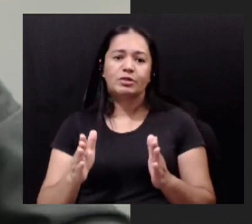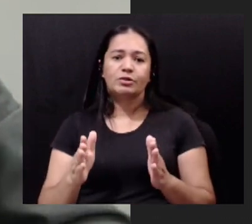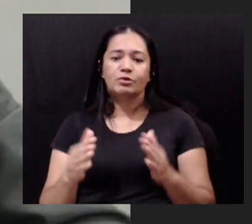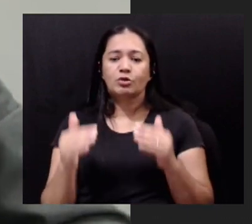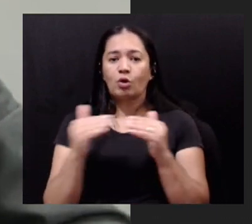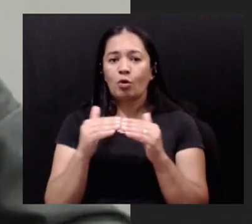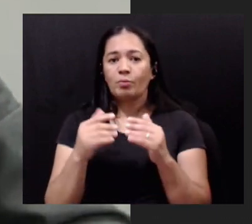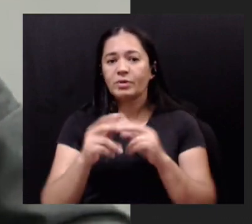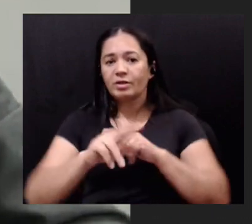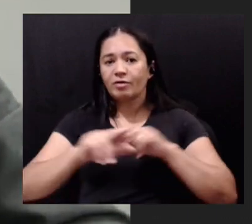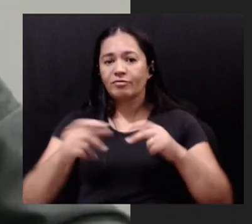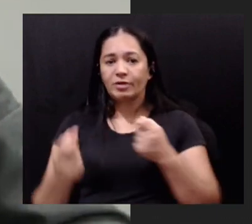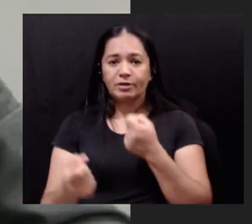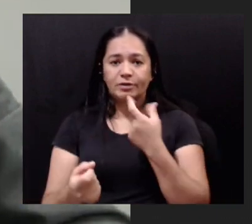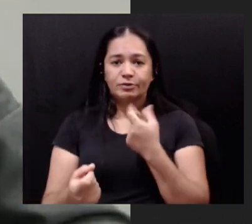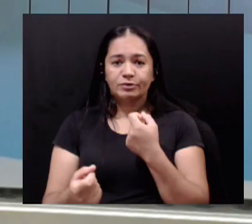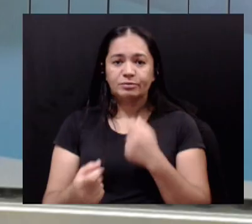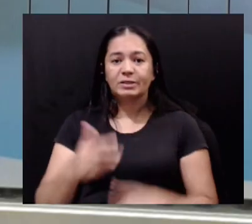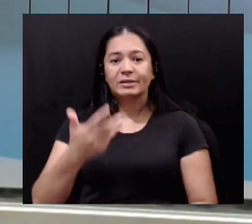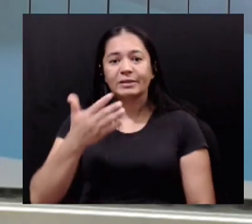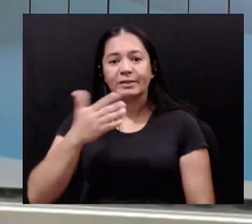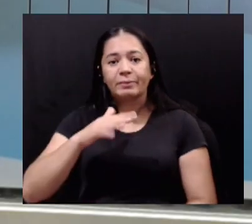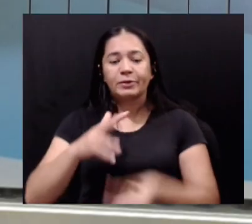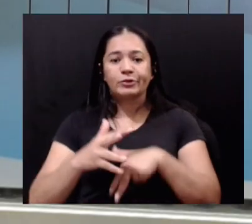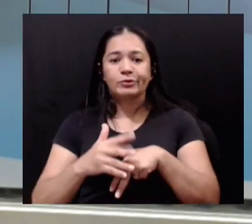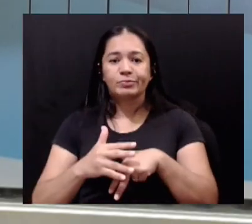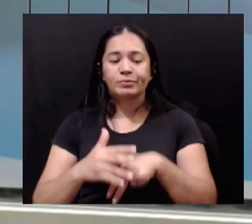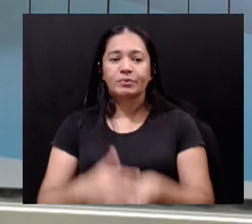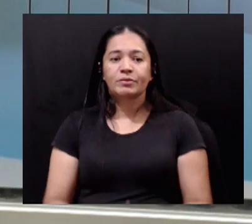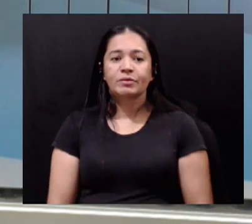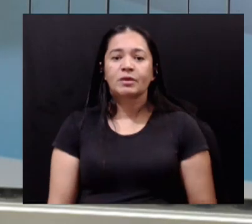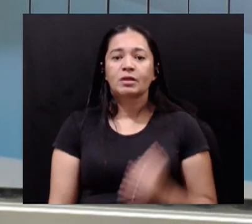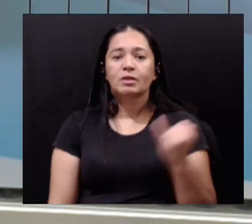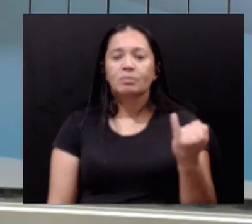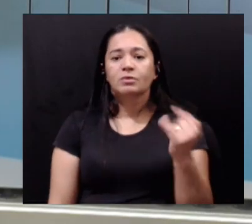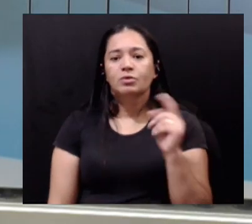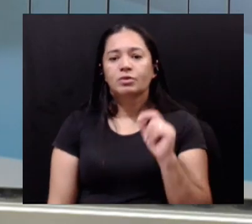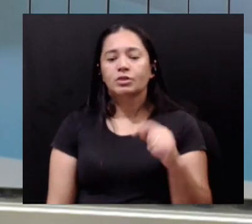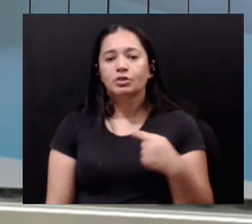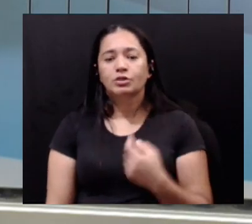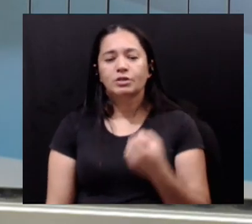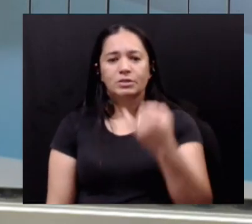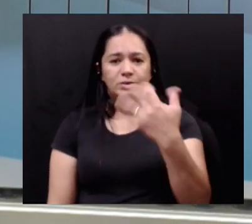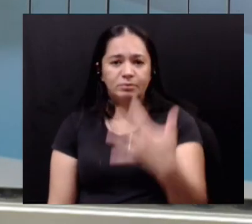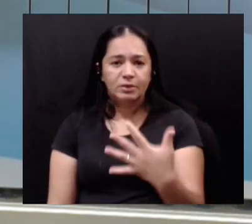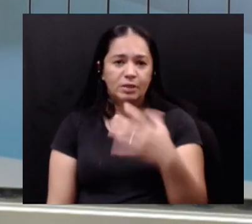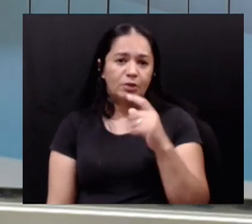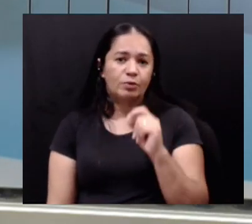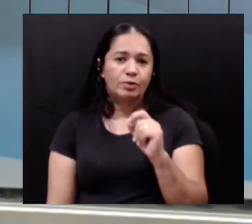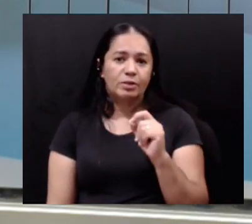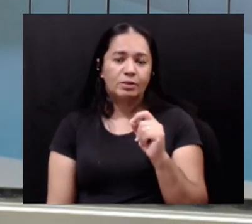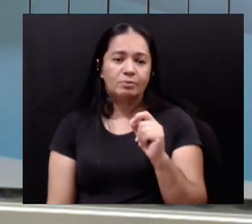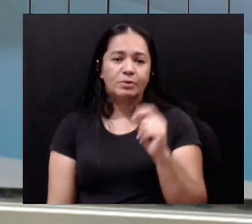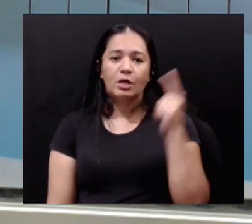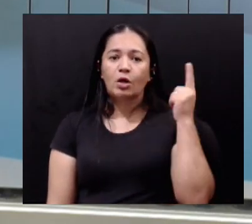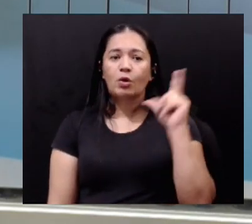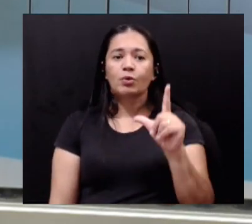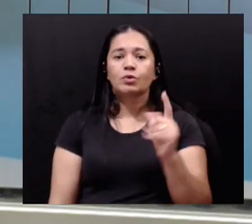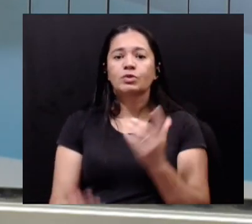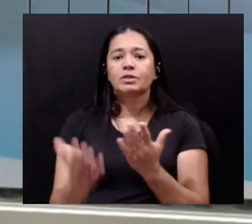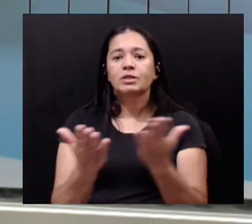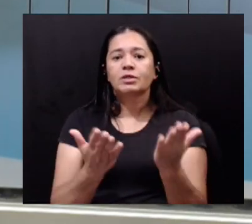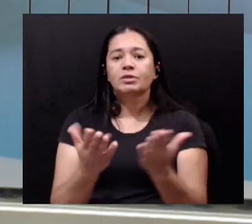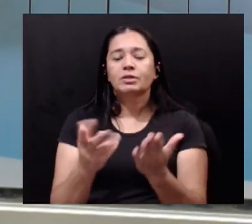para paciente. E, doutora, acho importante também a gente reforçar que para ter um tratamento aí efetivo, as pessoas